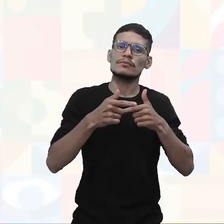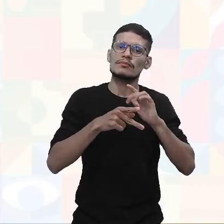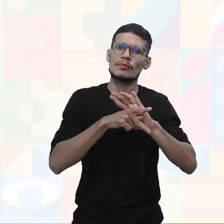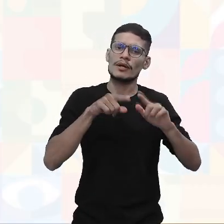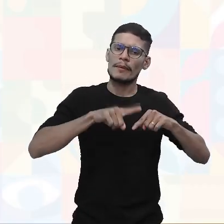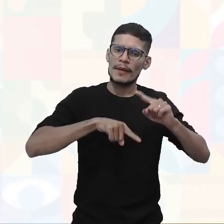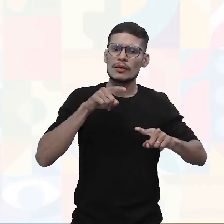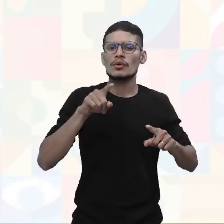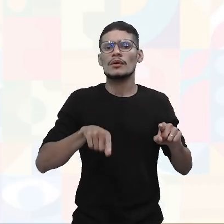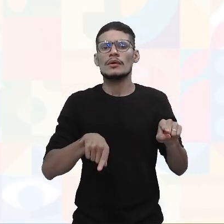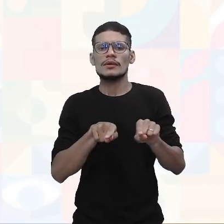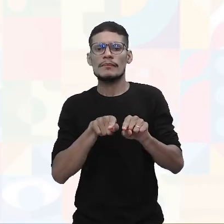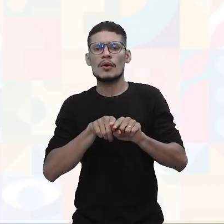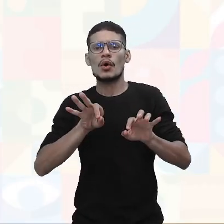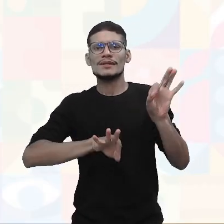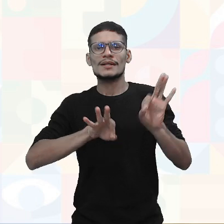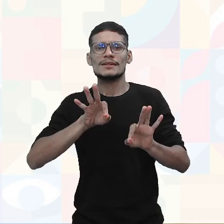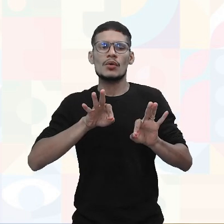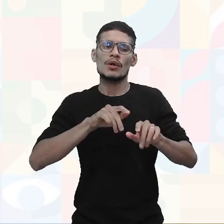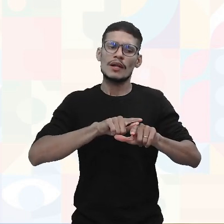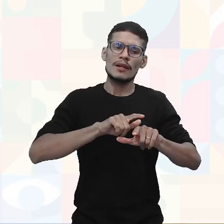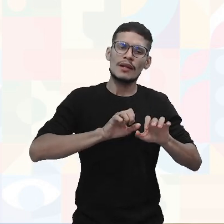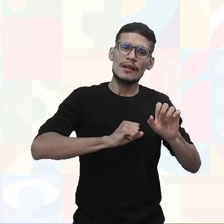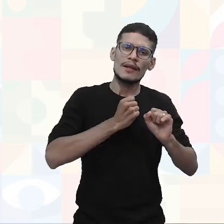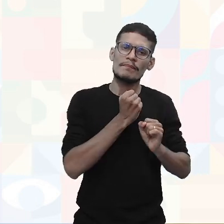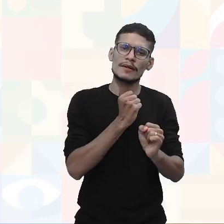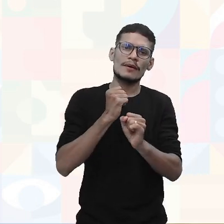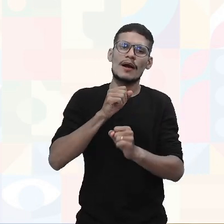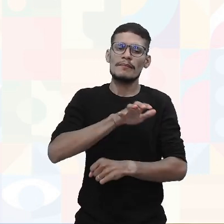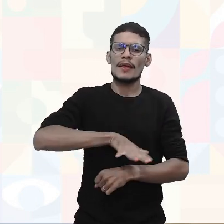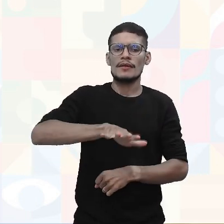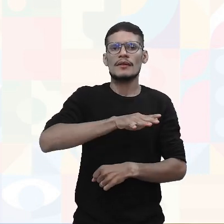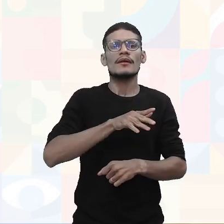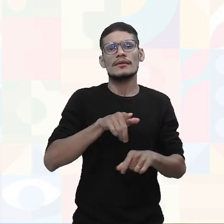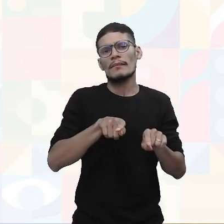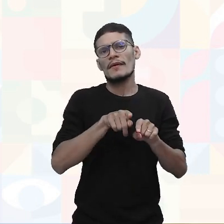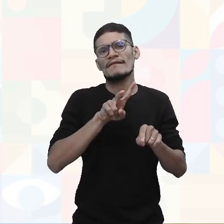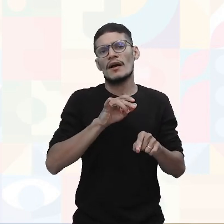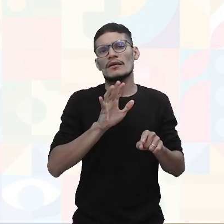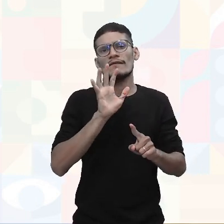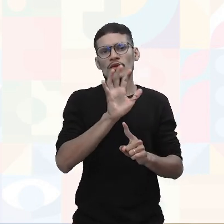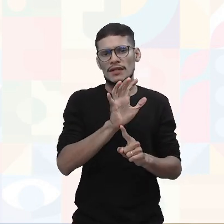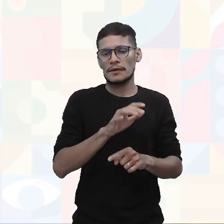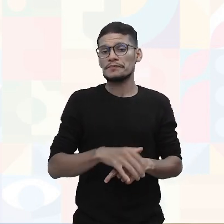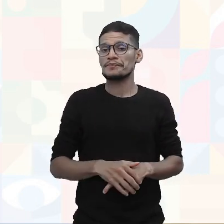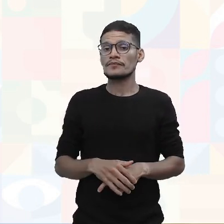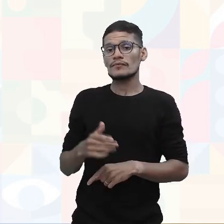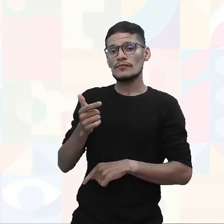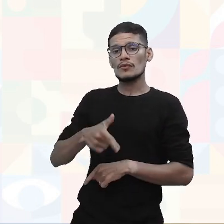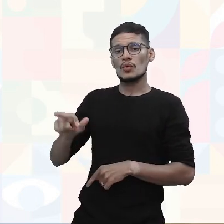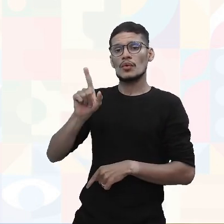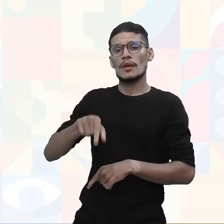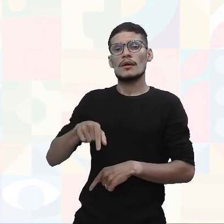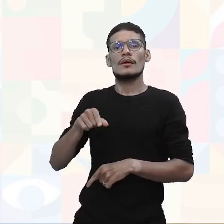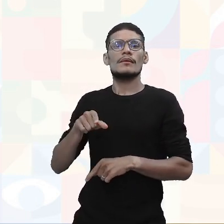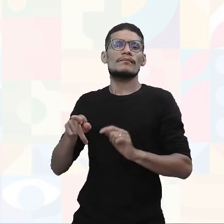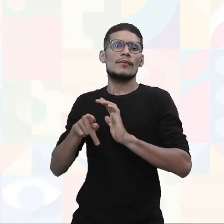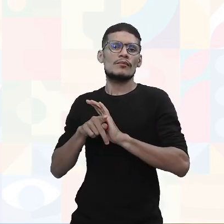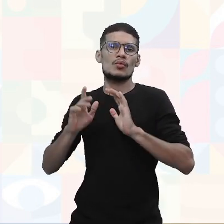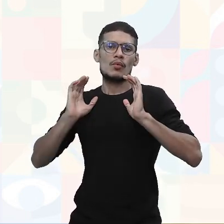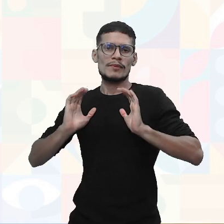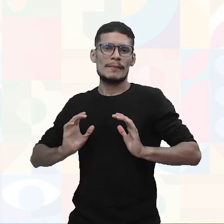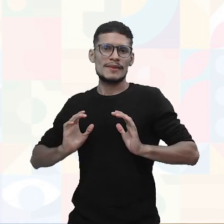de organização e limpeza do ambiente, que isso aí também influencia. Já da parte, né, ligada diretamente ao trabalhador, essa